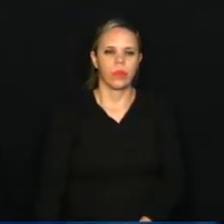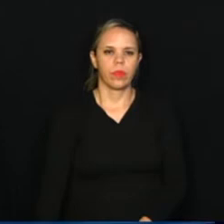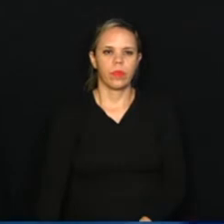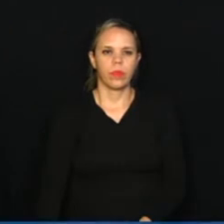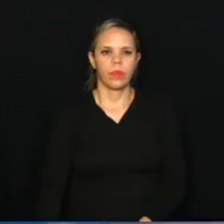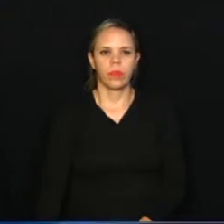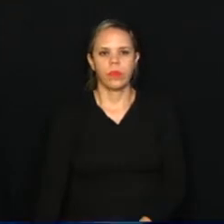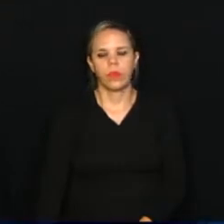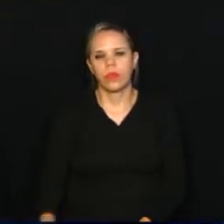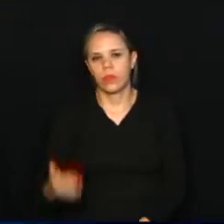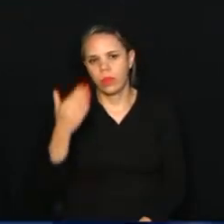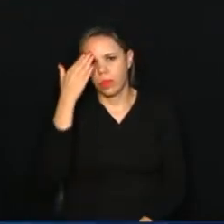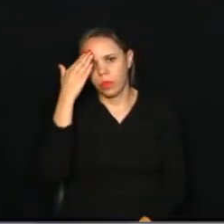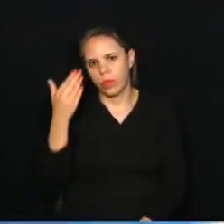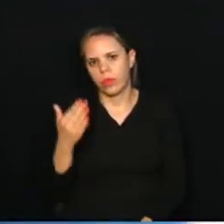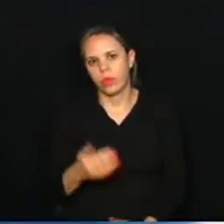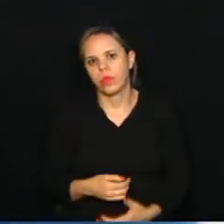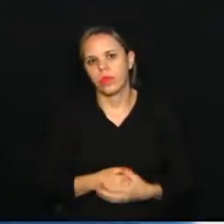Obrigado,